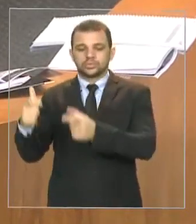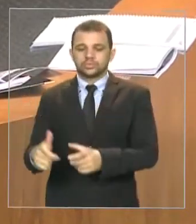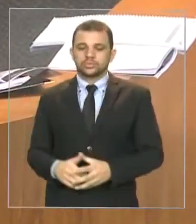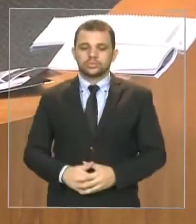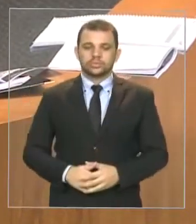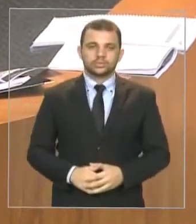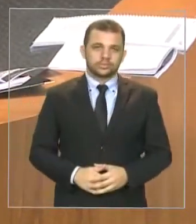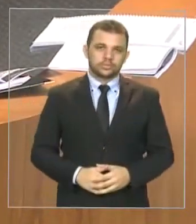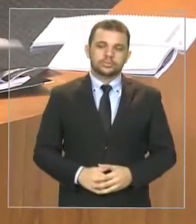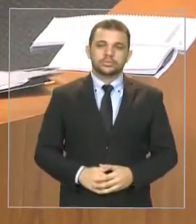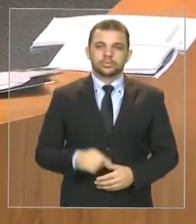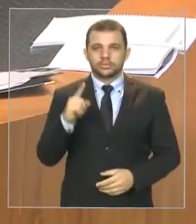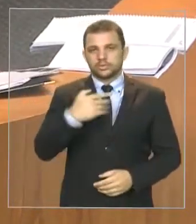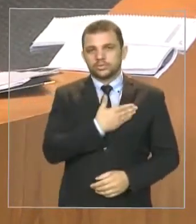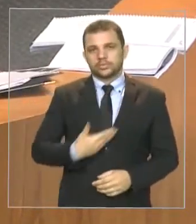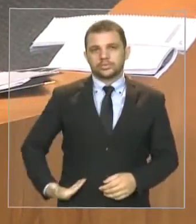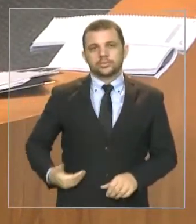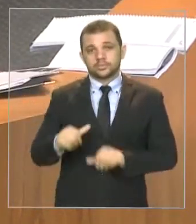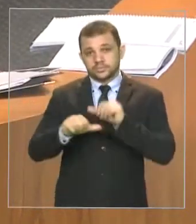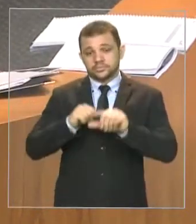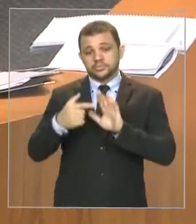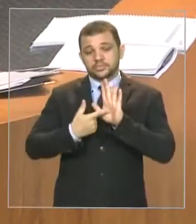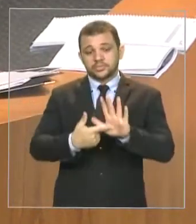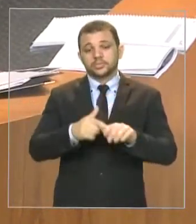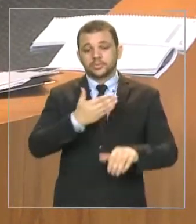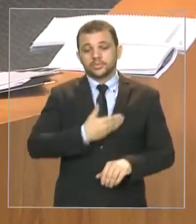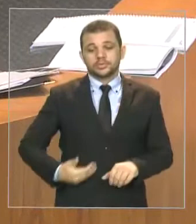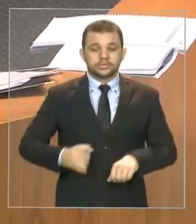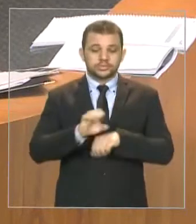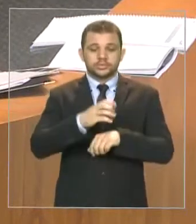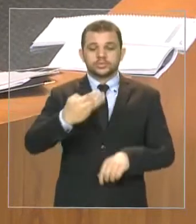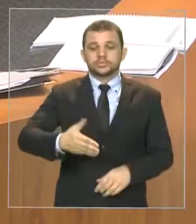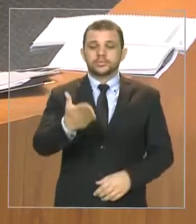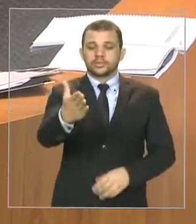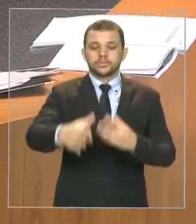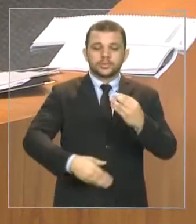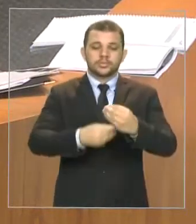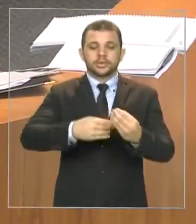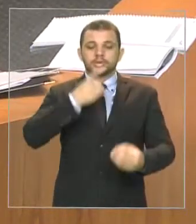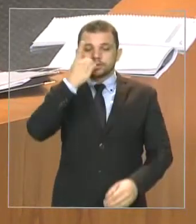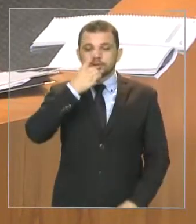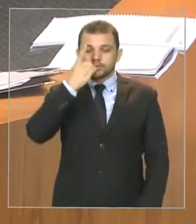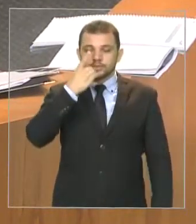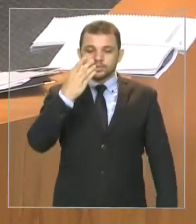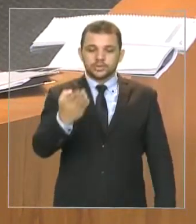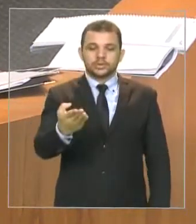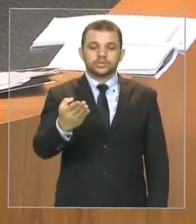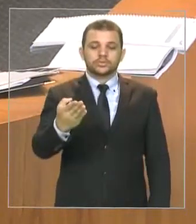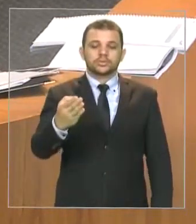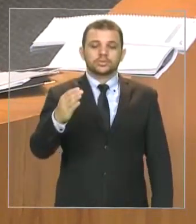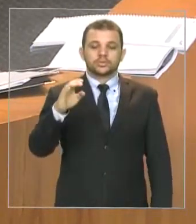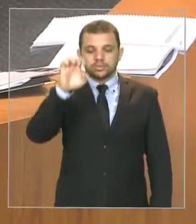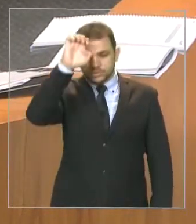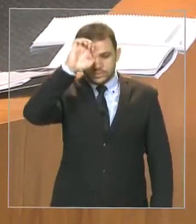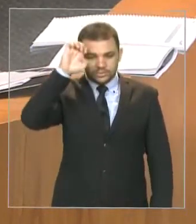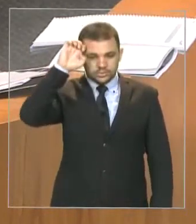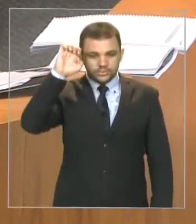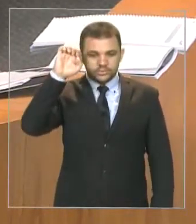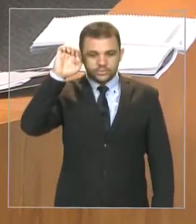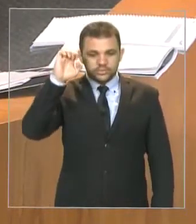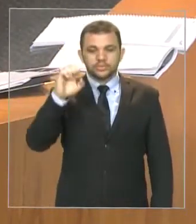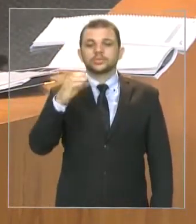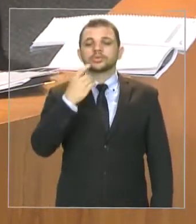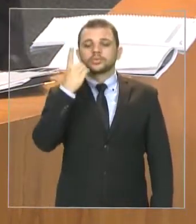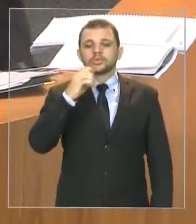mudança, é esse o governo do Estado do Maranhão. Com a palavra, deputado Eduardo Braide. O deputado Eduardo já havia pedido logo depois do deputado Souza Neto. Deputado Souza